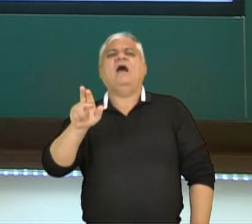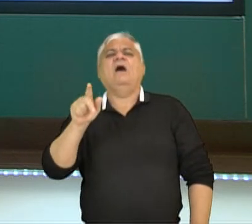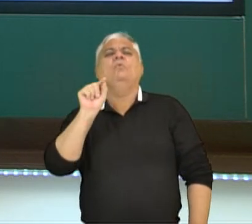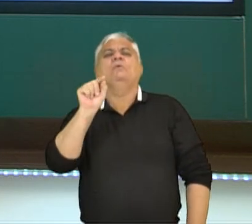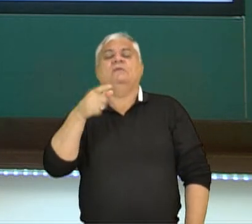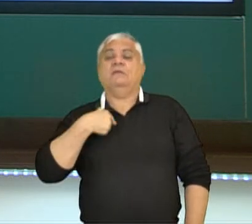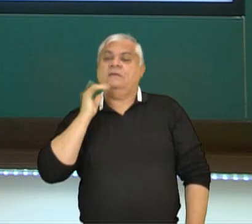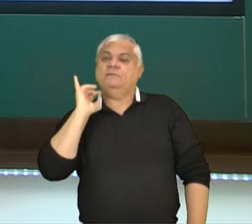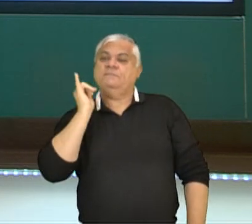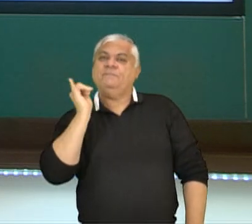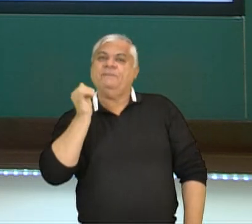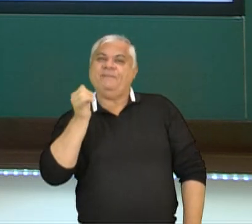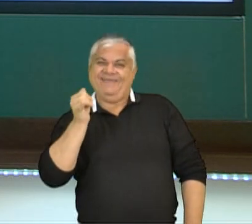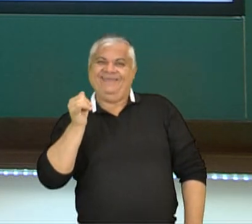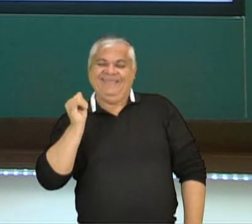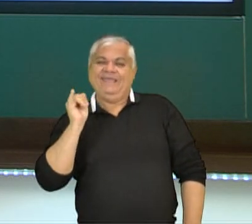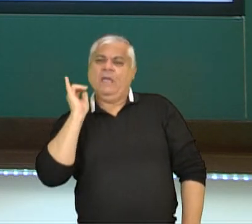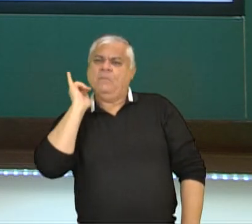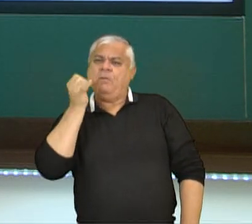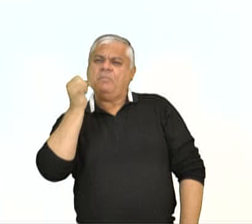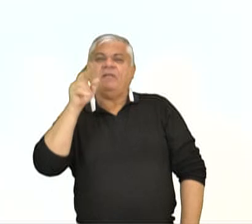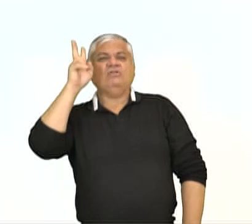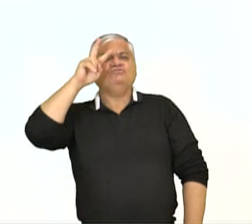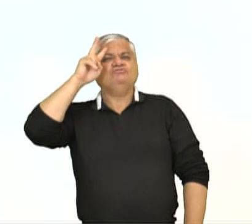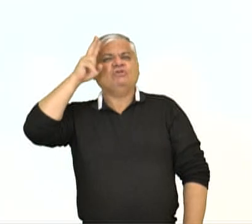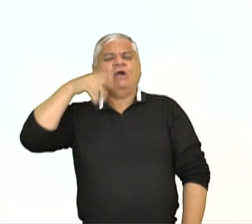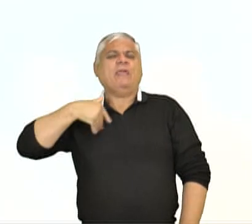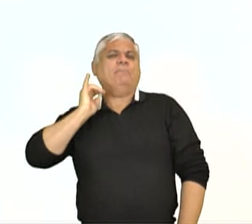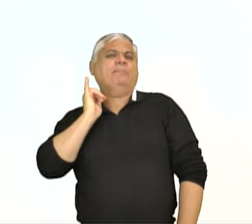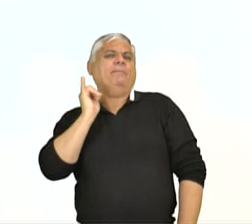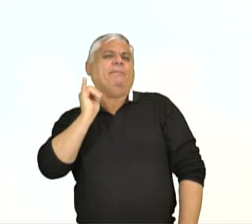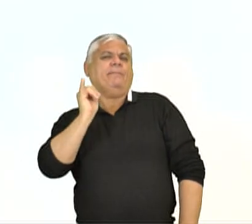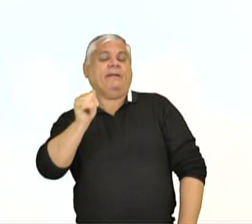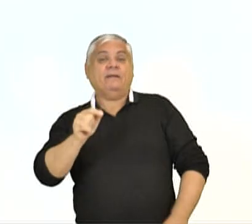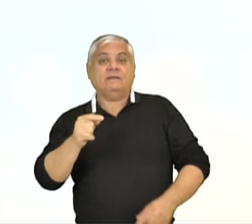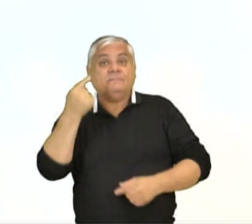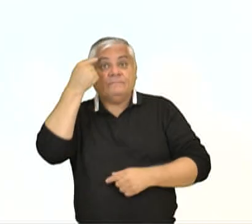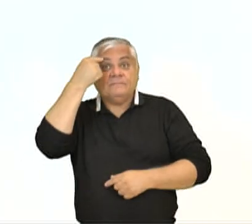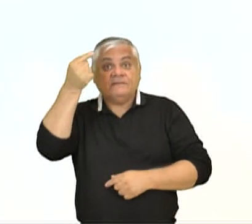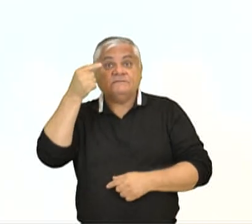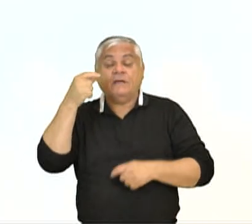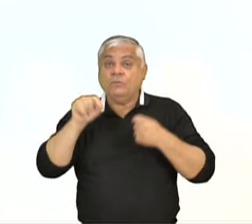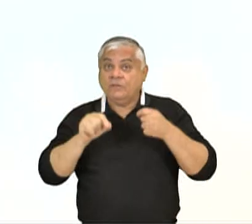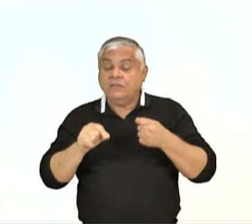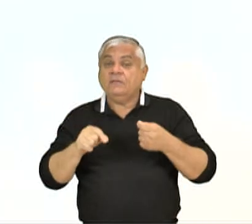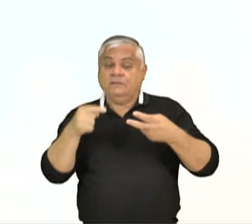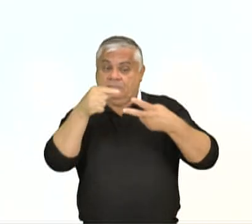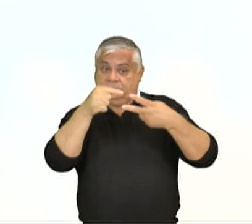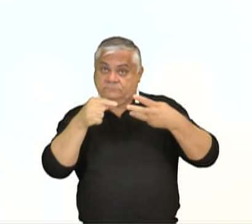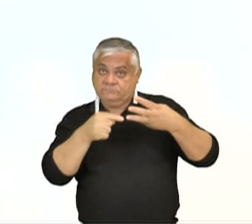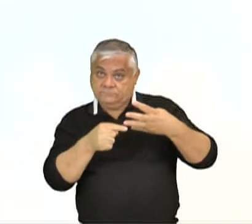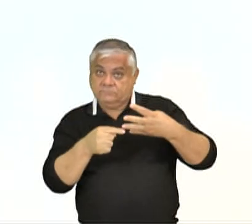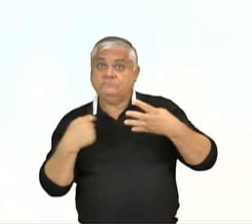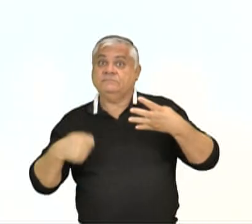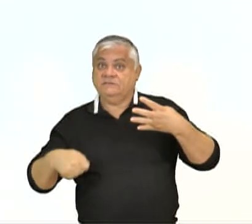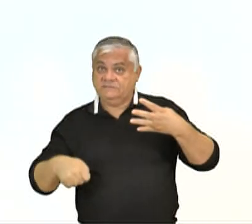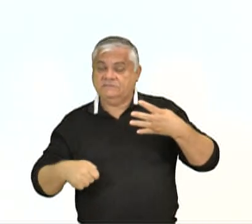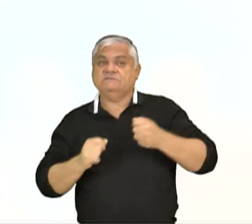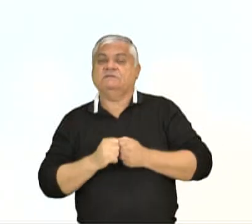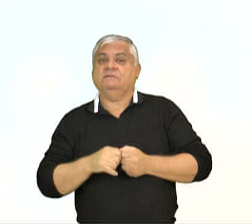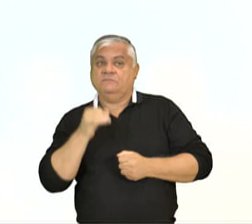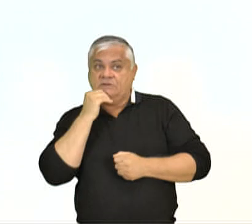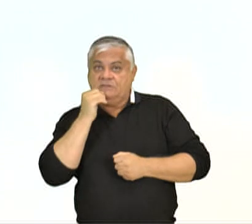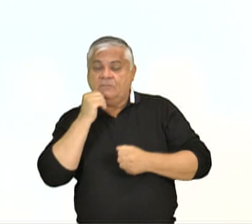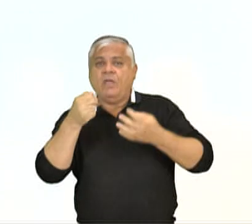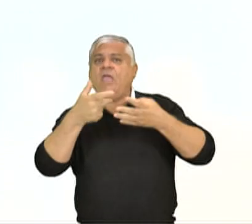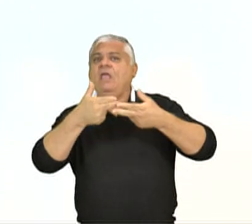uma história. E para fazer uma narrativa, nós temos que pensar em determinados elementos, né? Então, os elementos